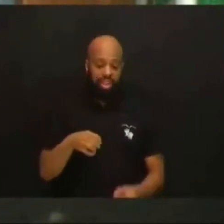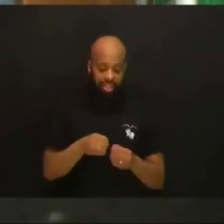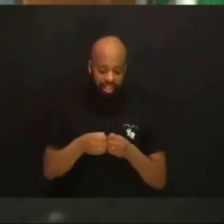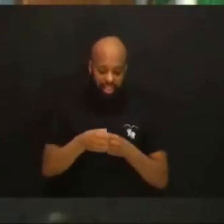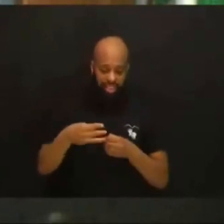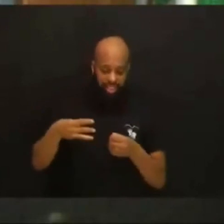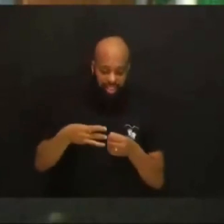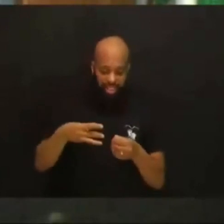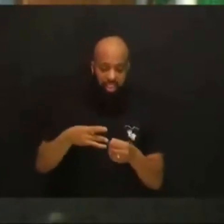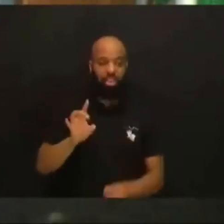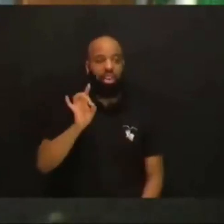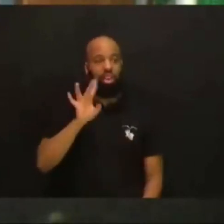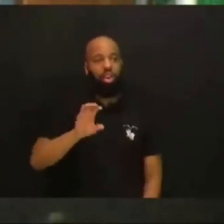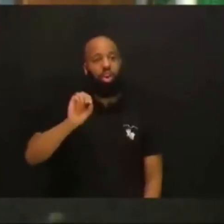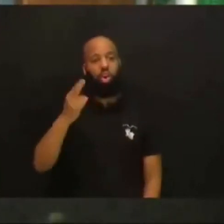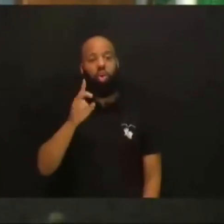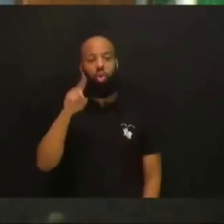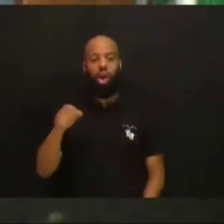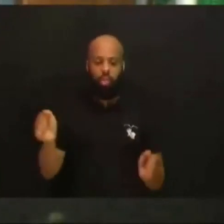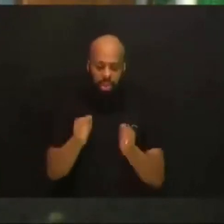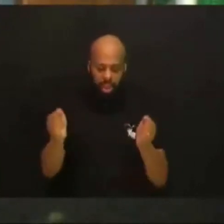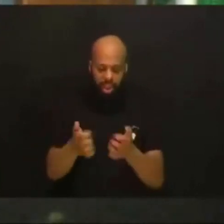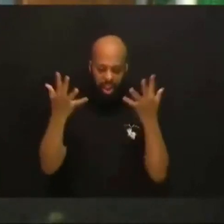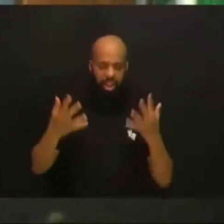células ou se é o milagre da vida.